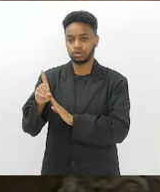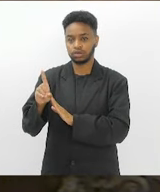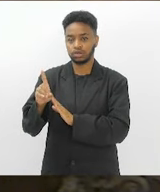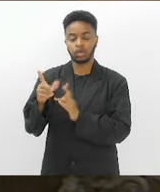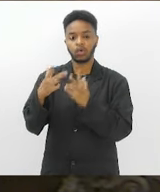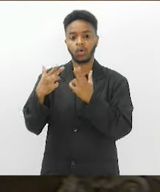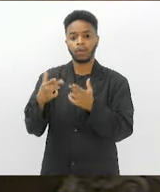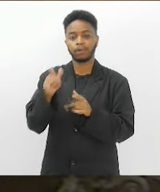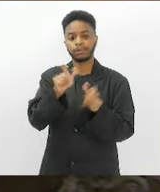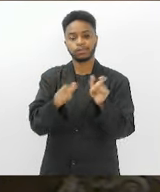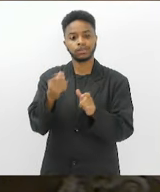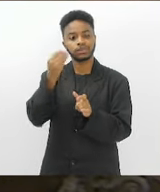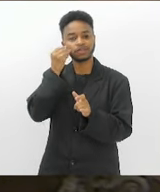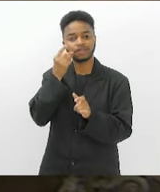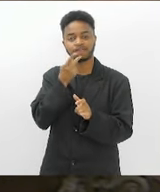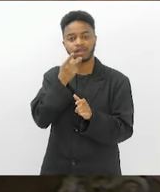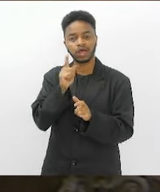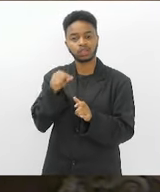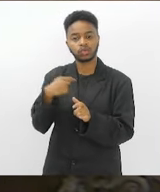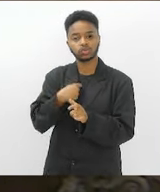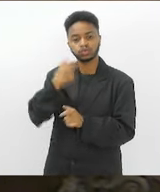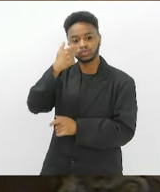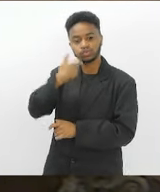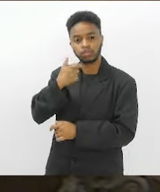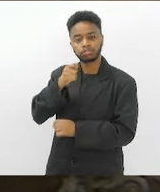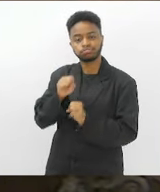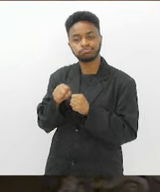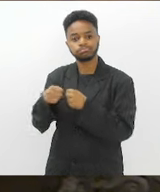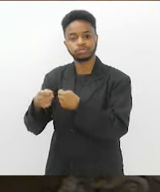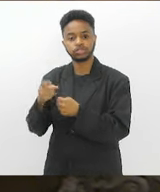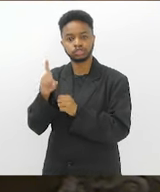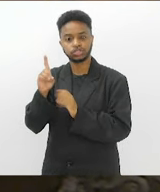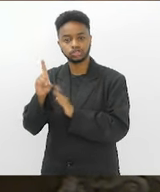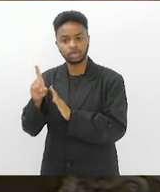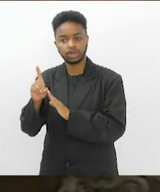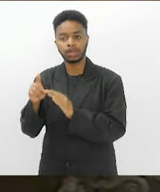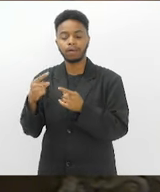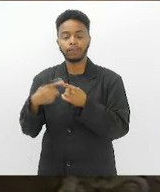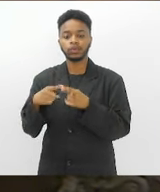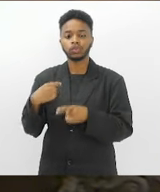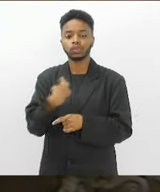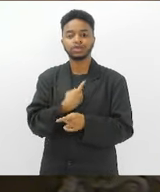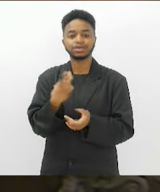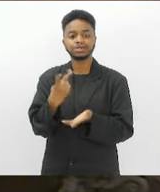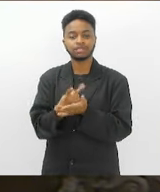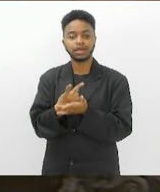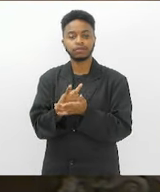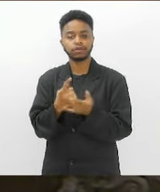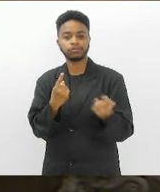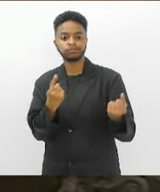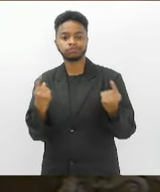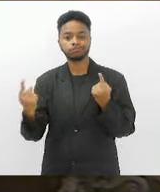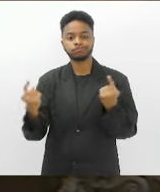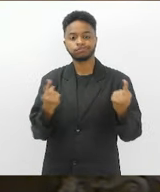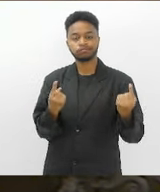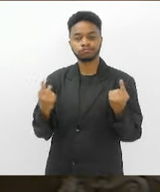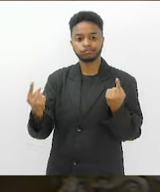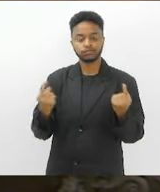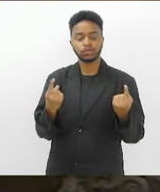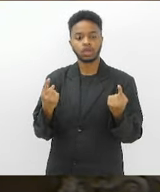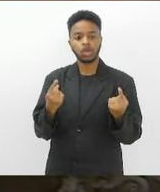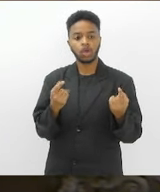os concorrentes, porque nós sempre tivemos a oportunidade de estar ouvindo e publicando em todos os